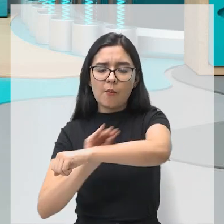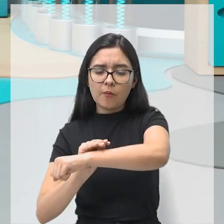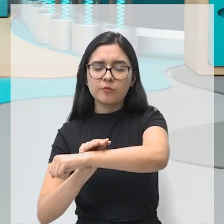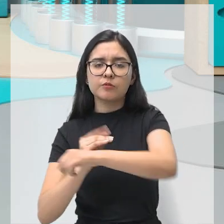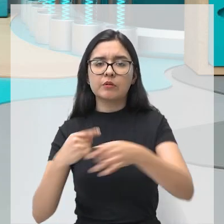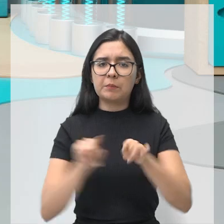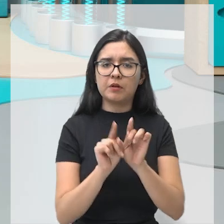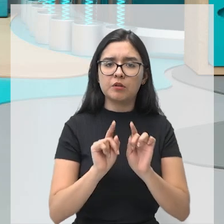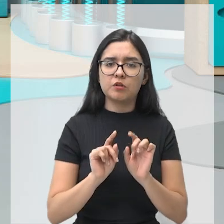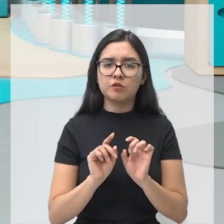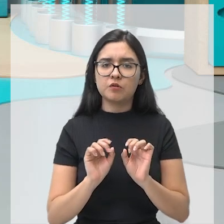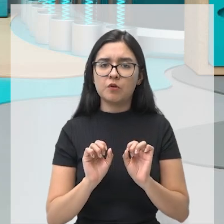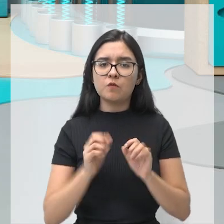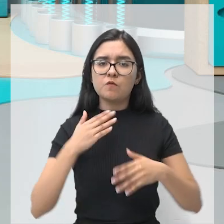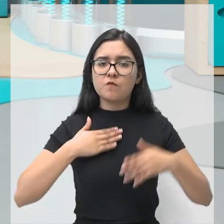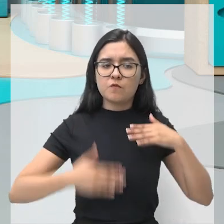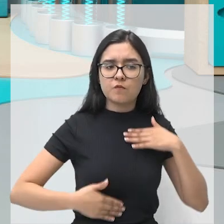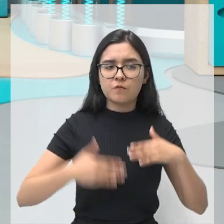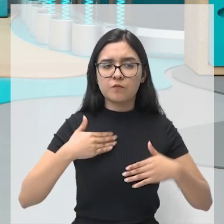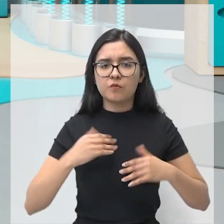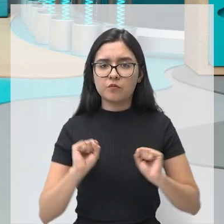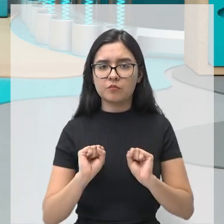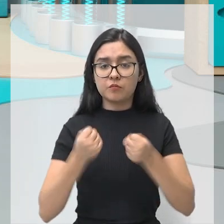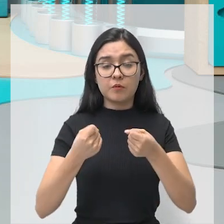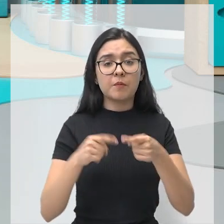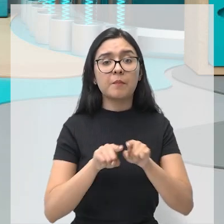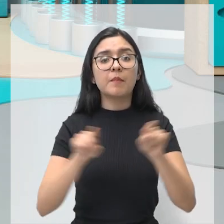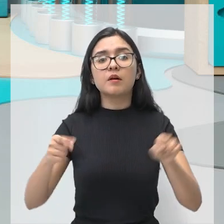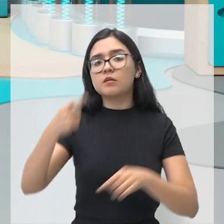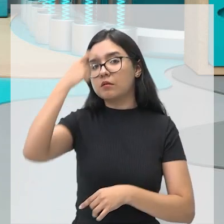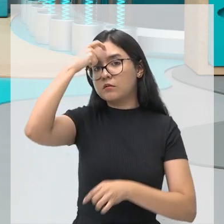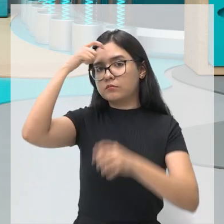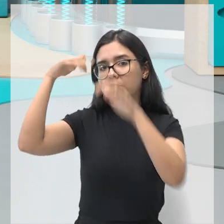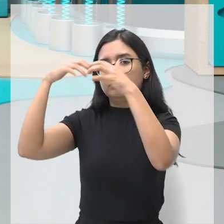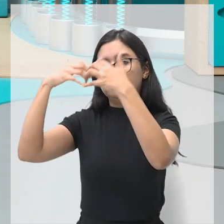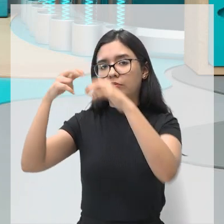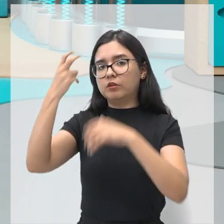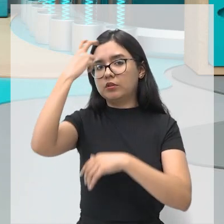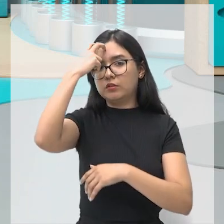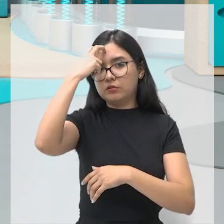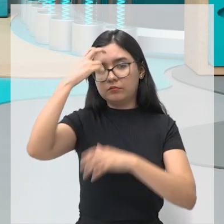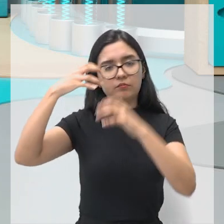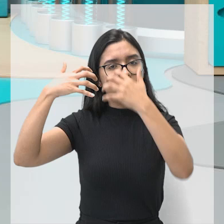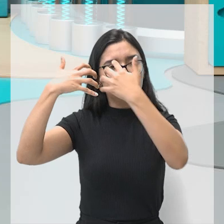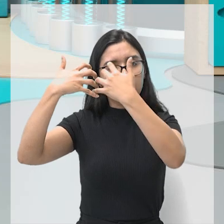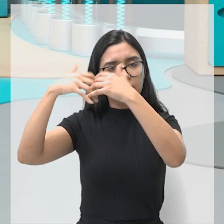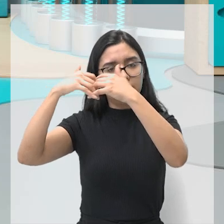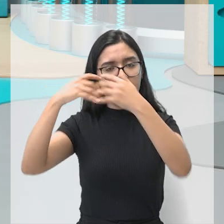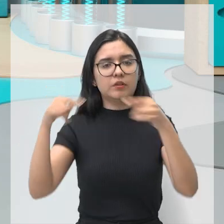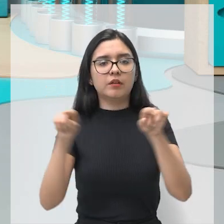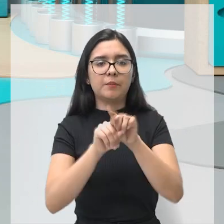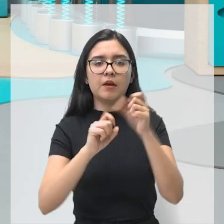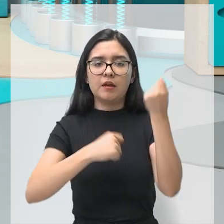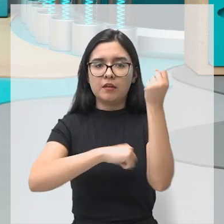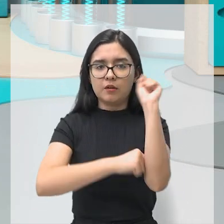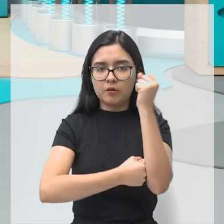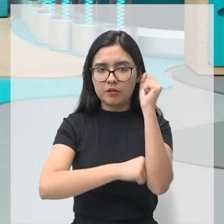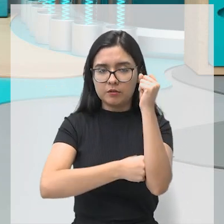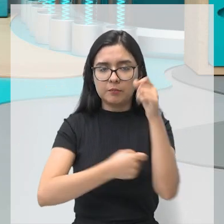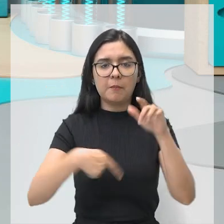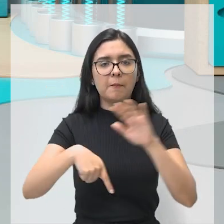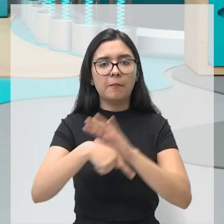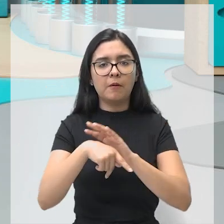vai exigir tanto da forma física, mas muito da inteligência e do raciocínio lógico, além da coordenação motora